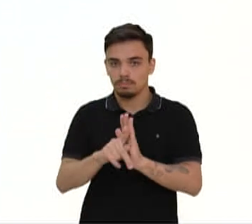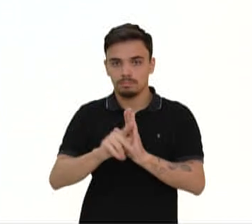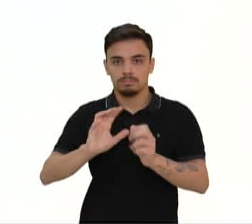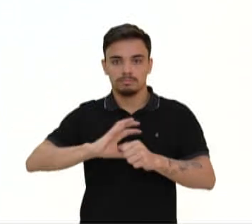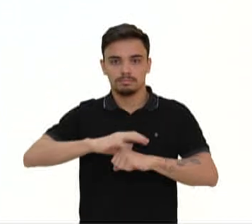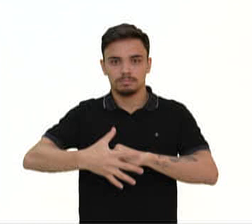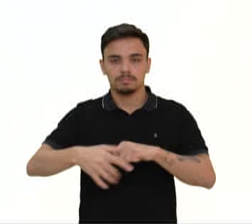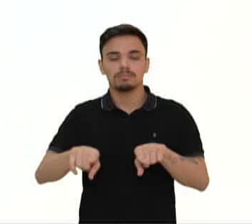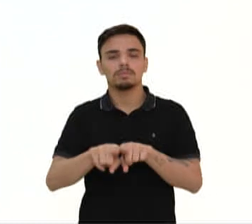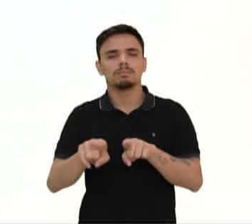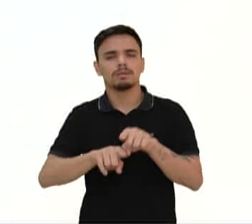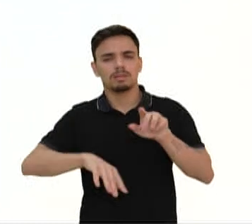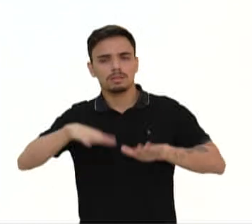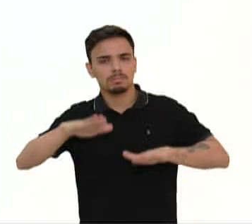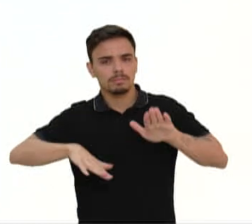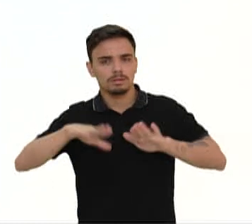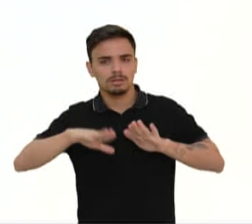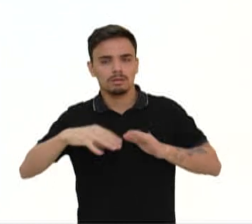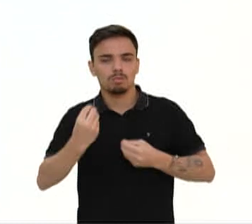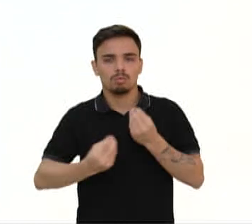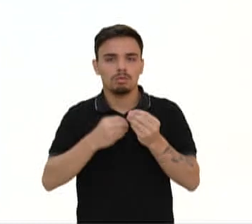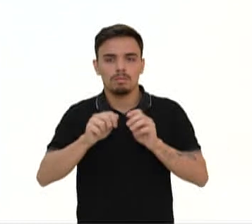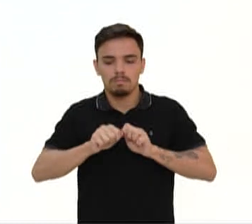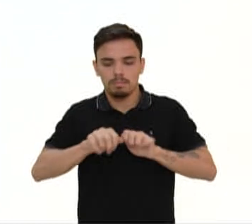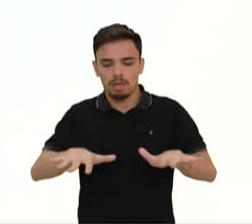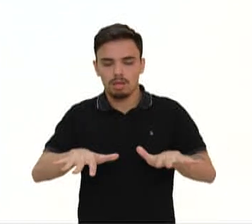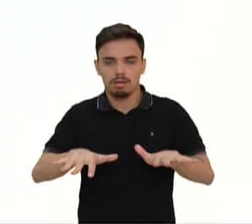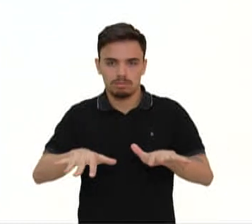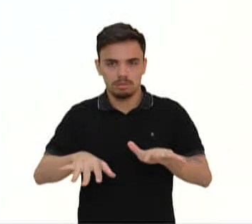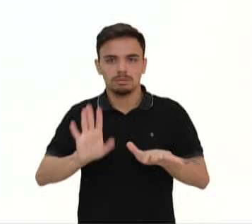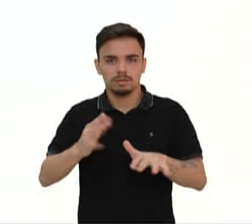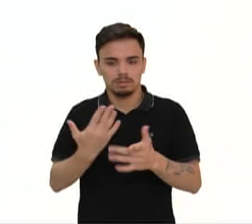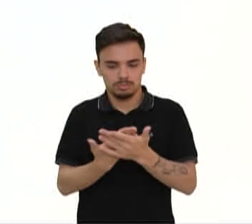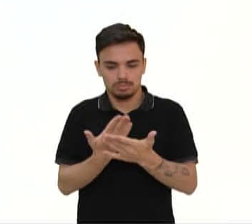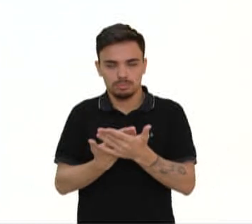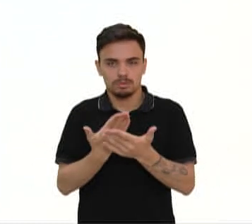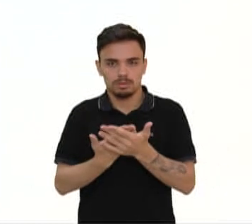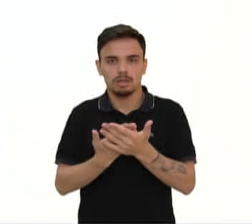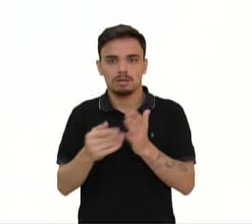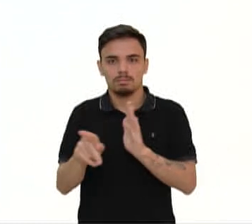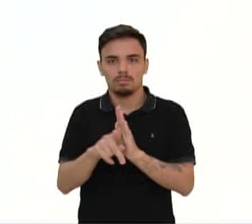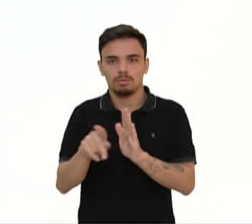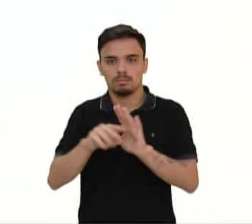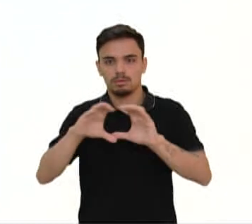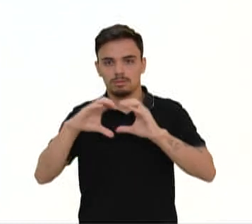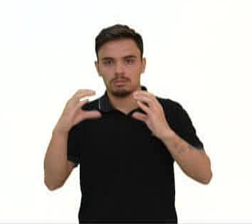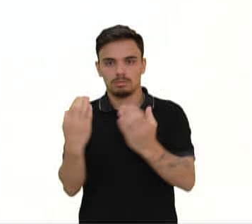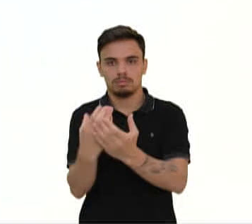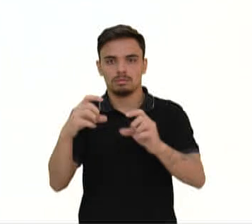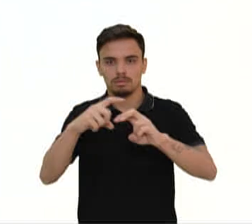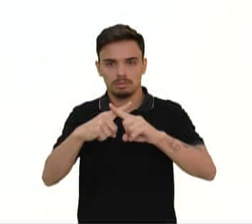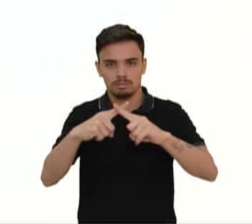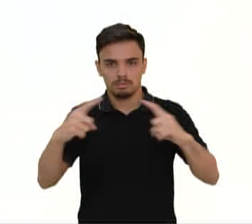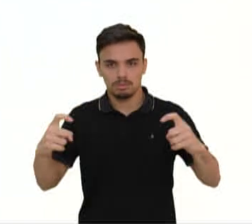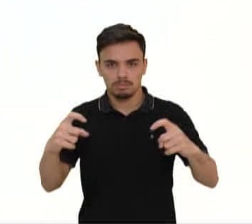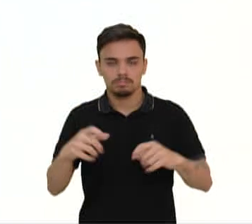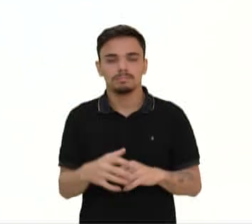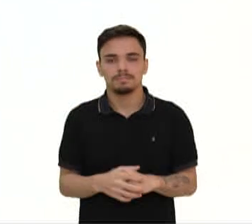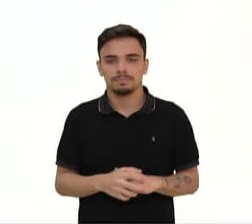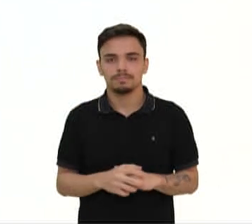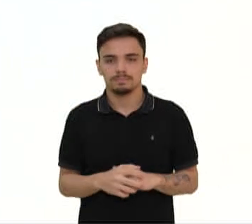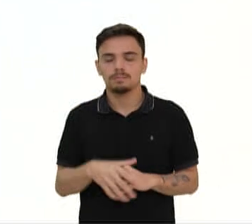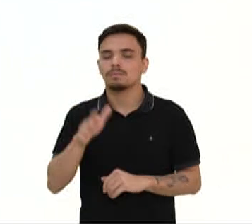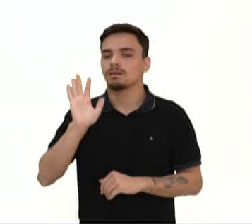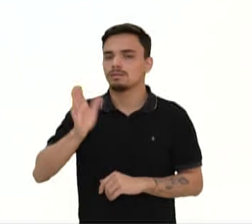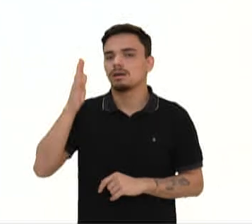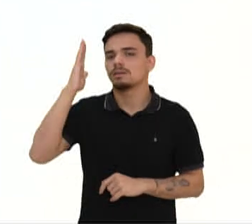formas de transmissão ainda serem amplamente estudadas pela comunidade científica,